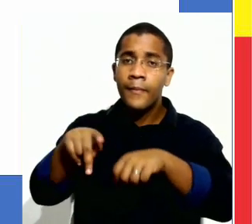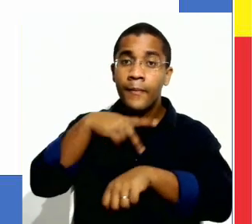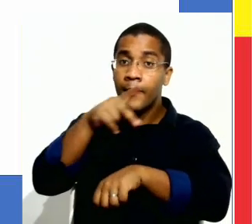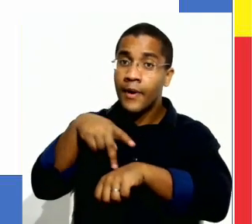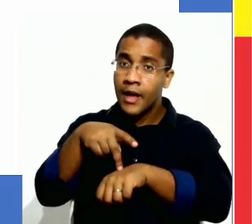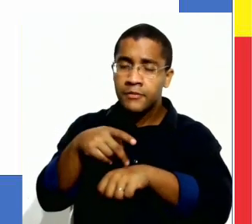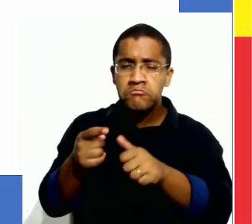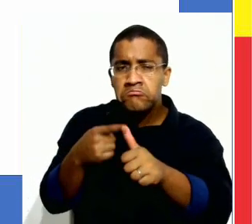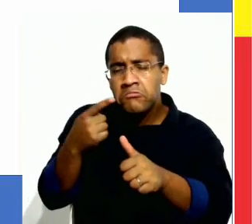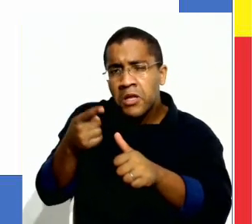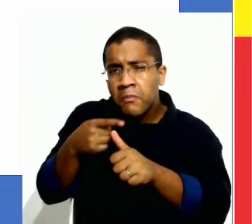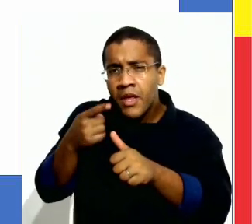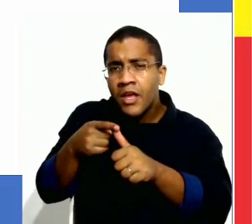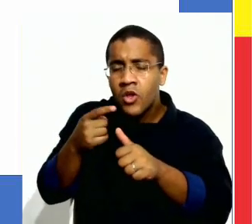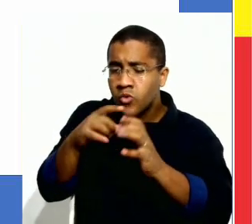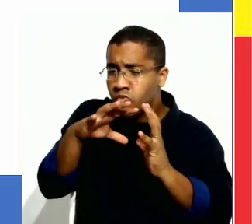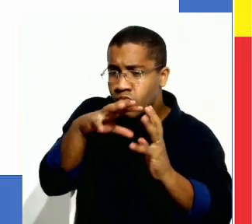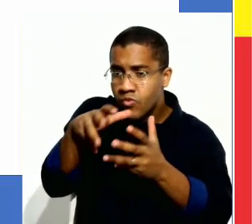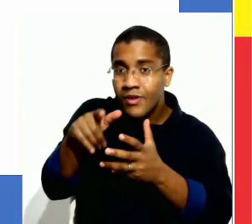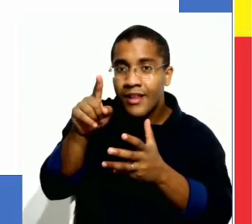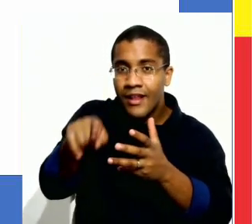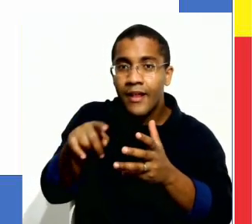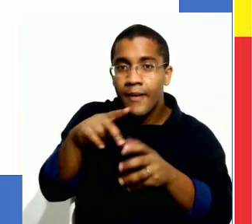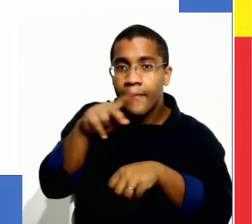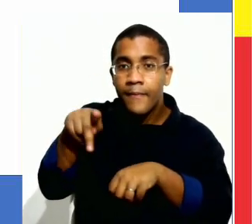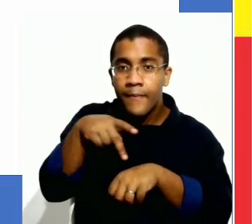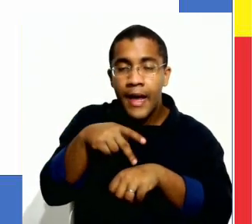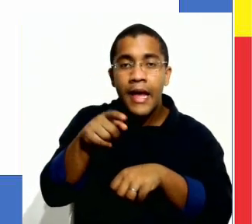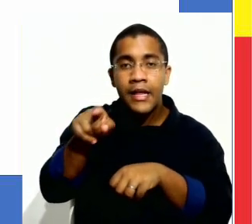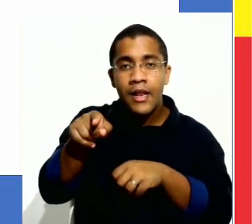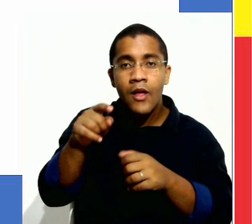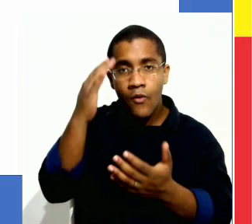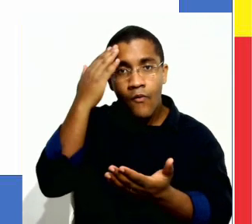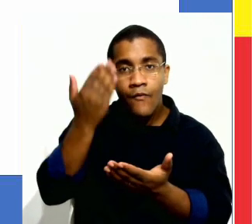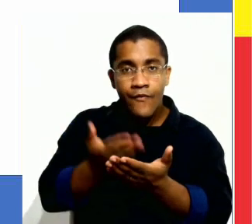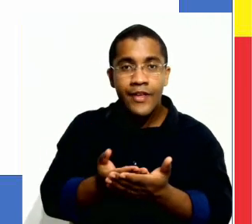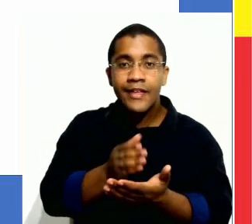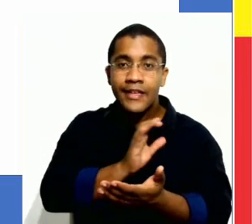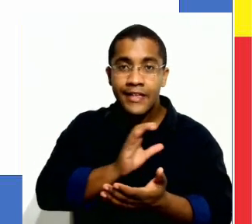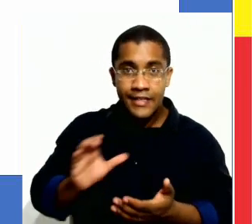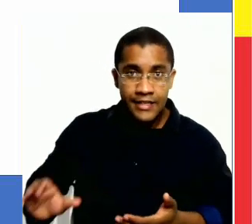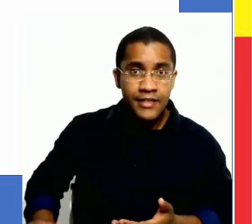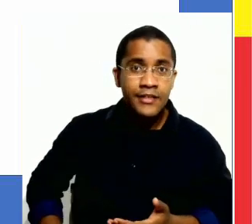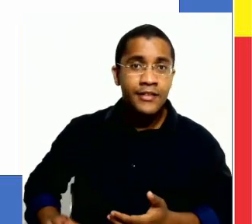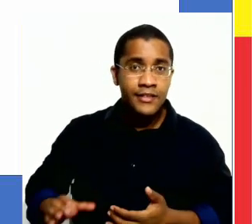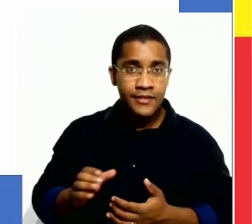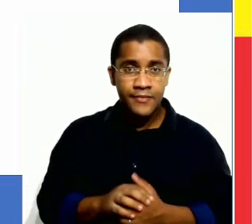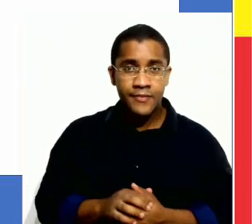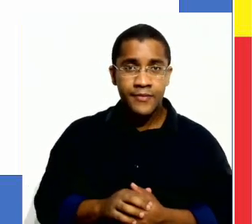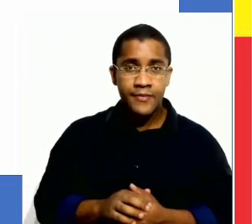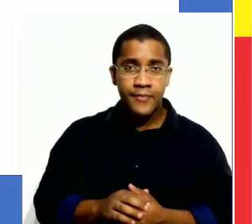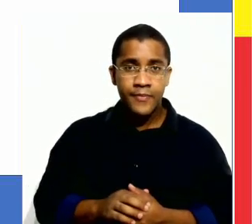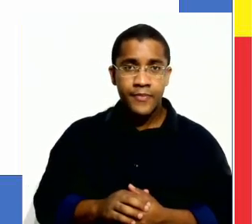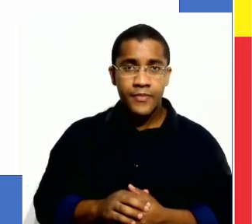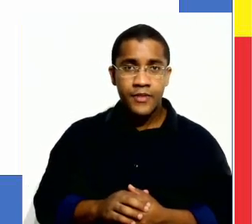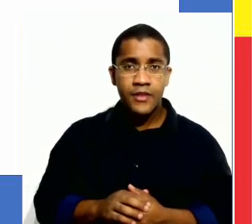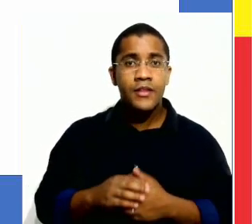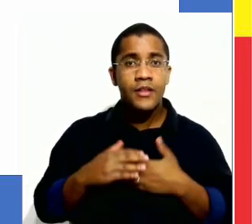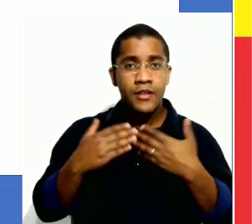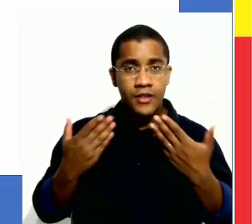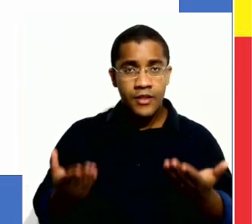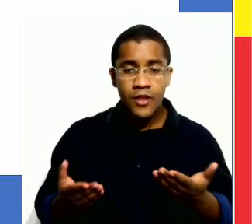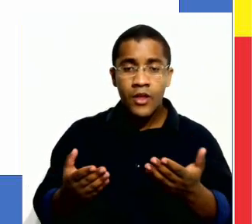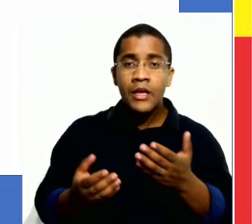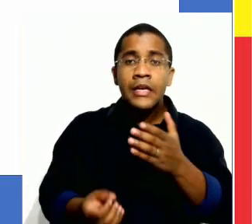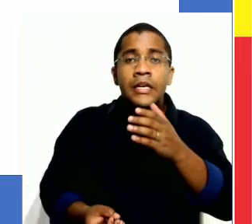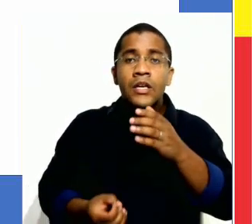primeiros países cristãos do mundo. Um dos primeiros países cristãos do mundo. Nasce